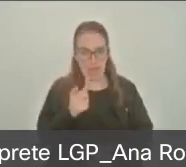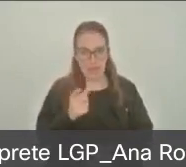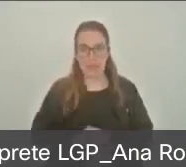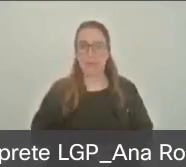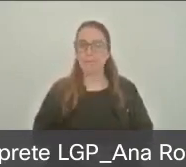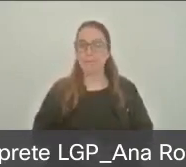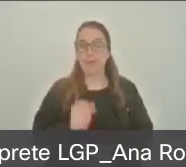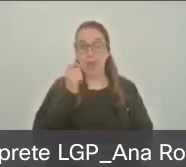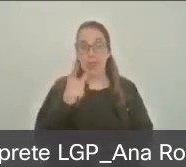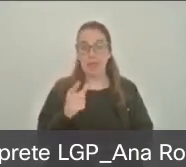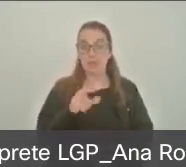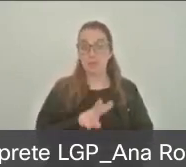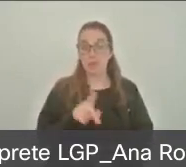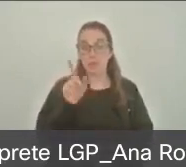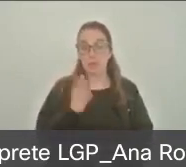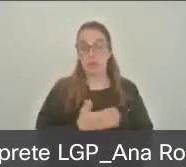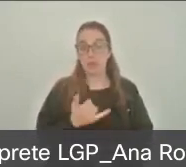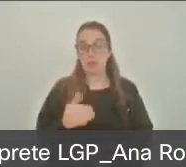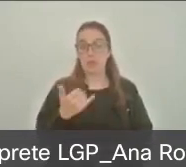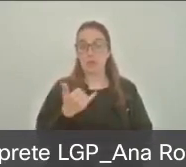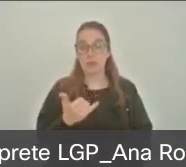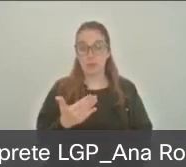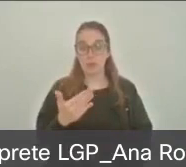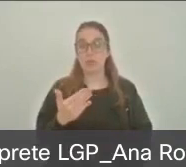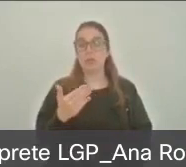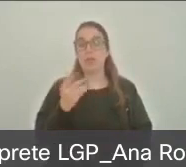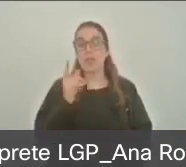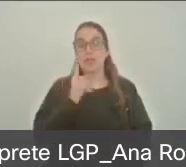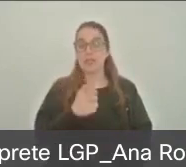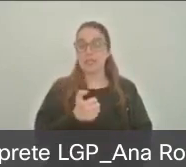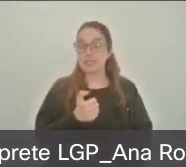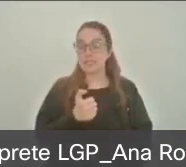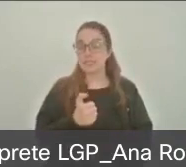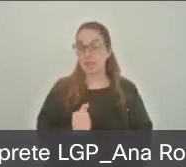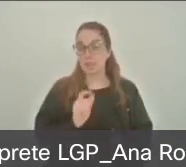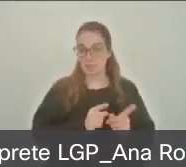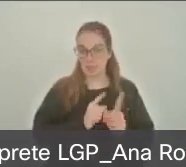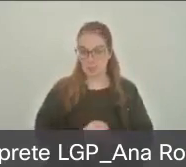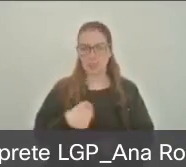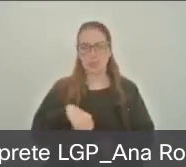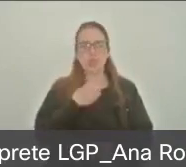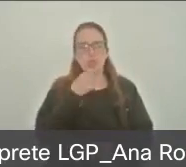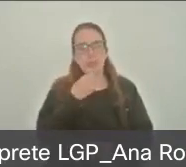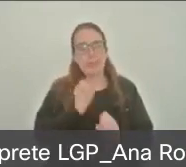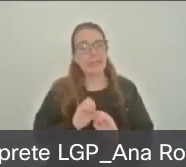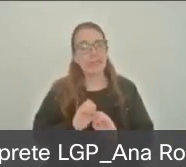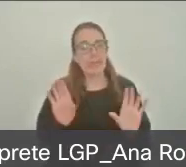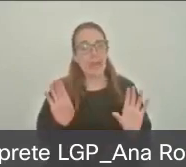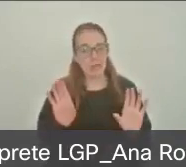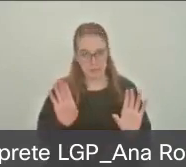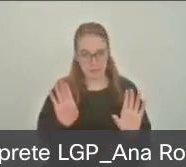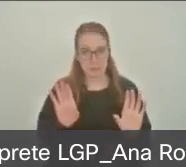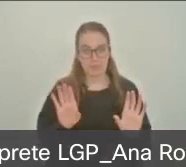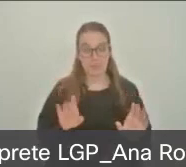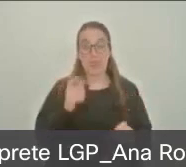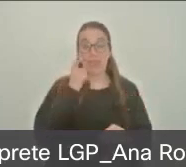alerta de supervisão 2 de 2021, de 5 de março, onde se clarificou que os prestadores e